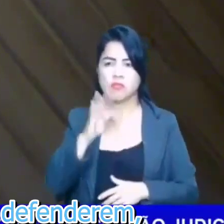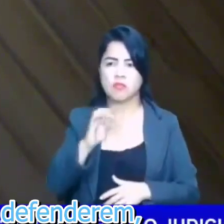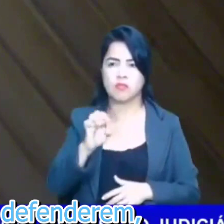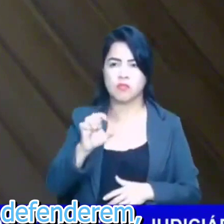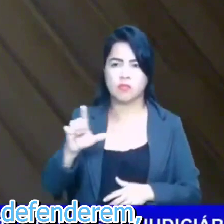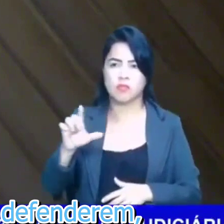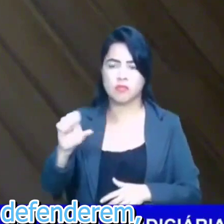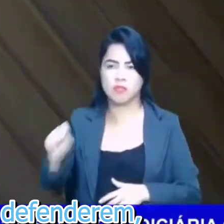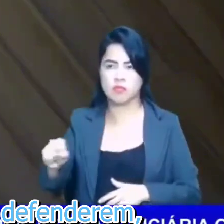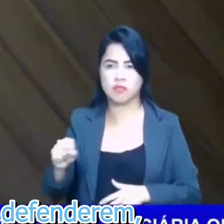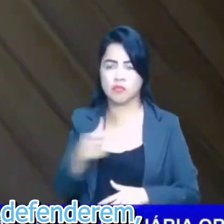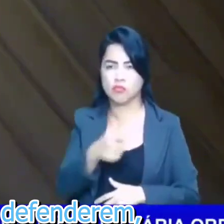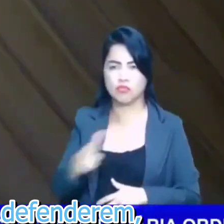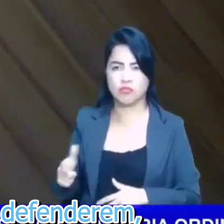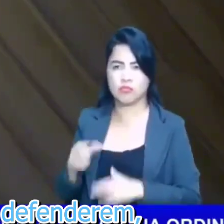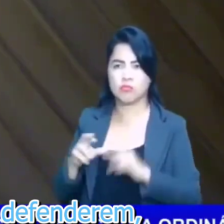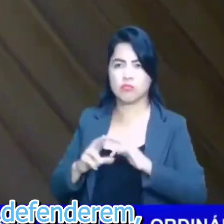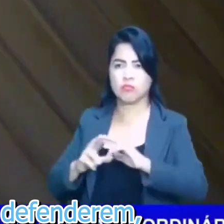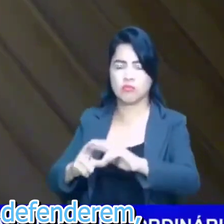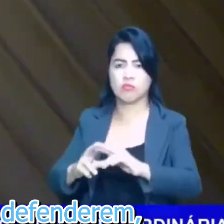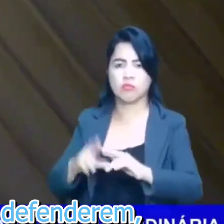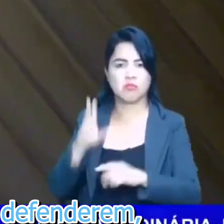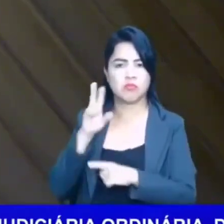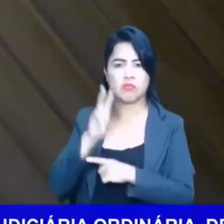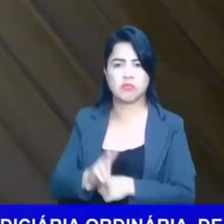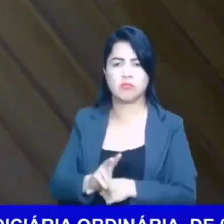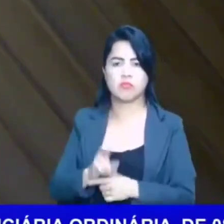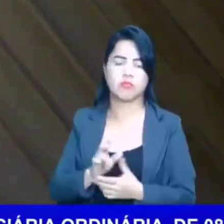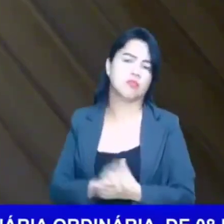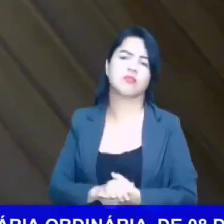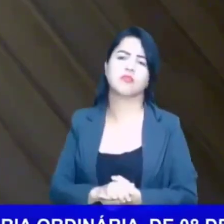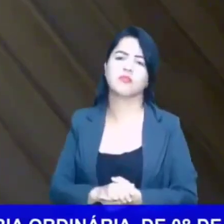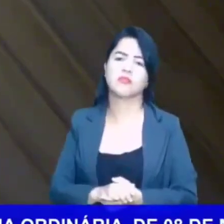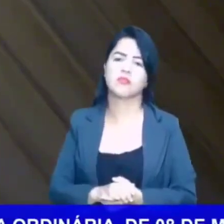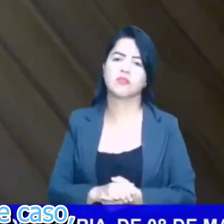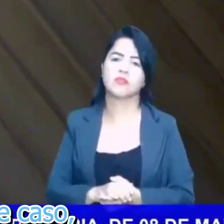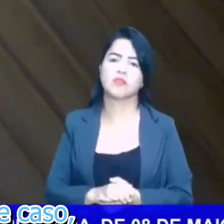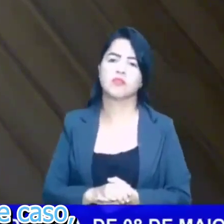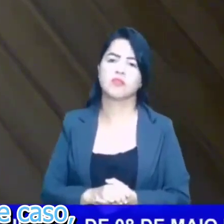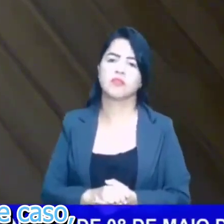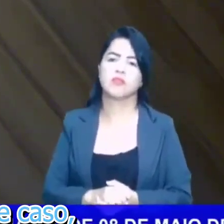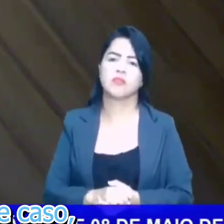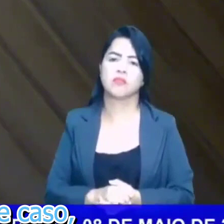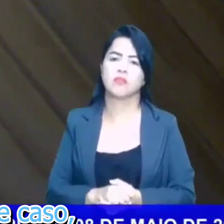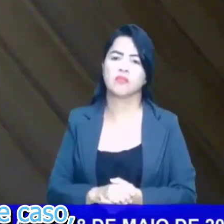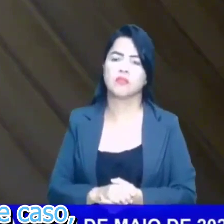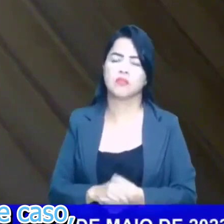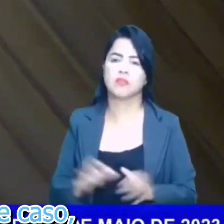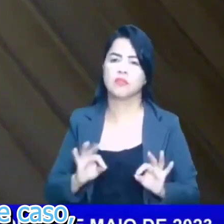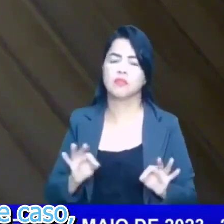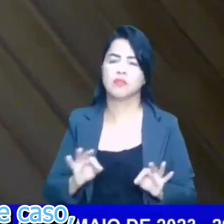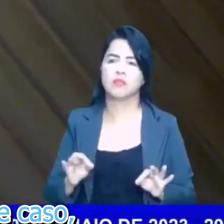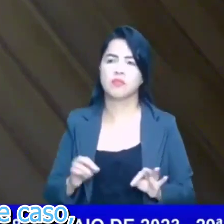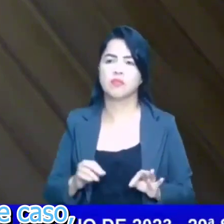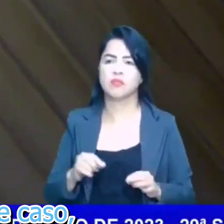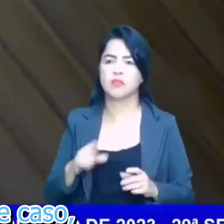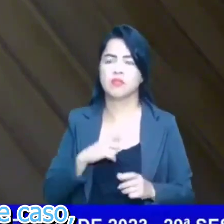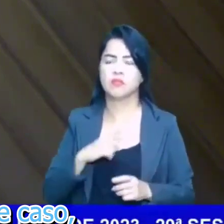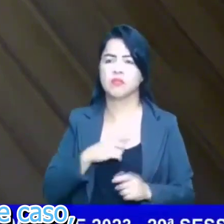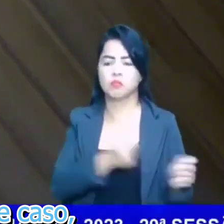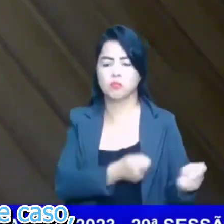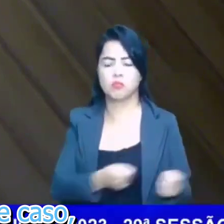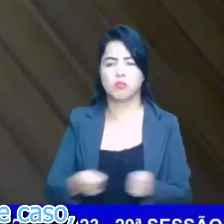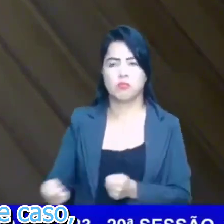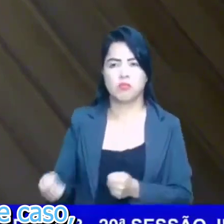e Teles não estavam naquela representação para se defenderem. nem mesmo o trânsito em julgado